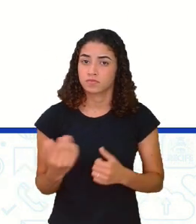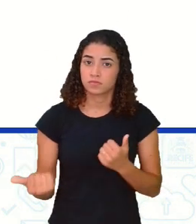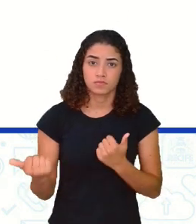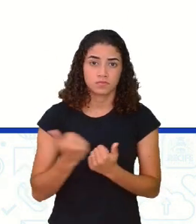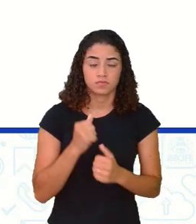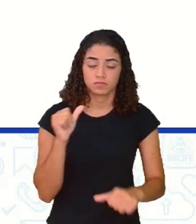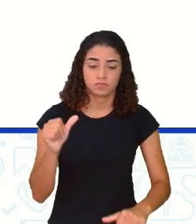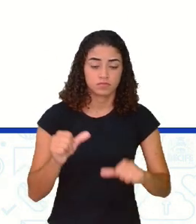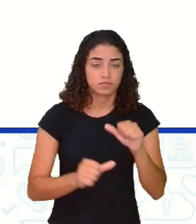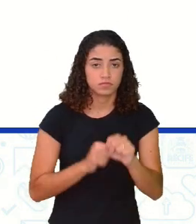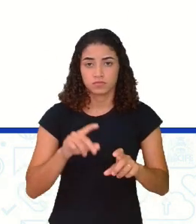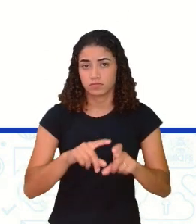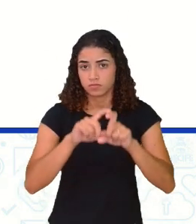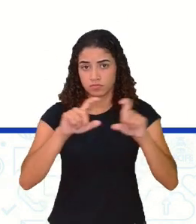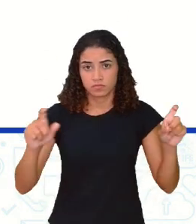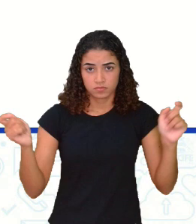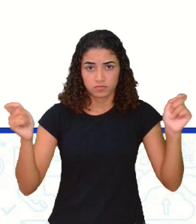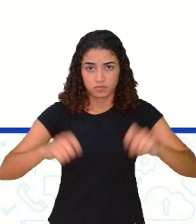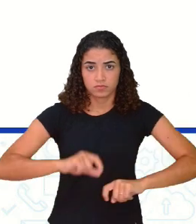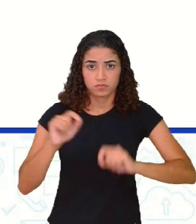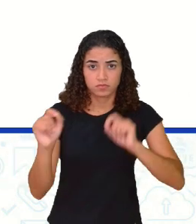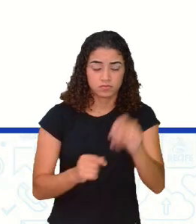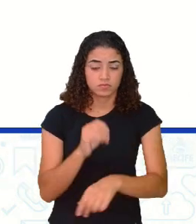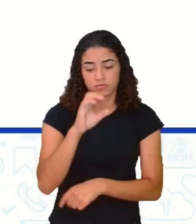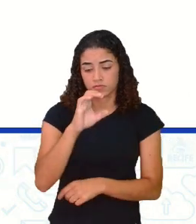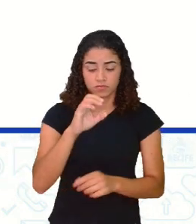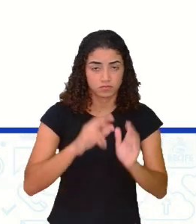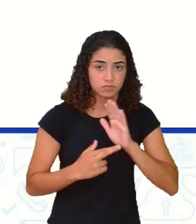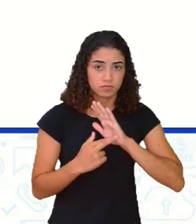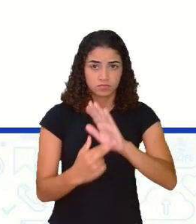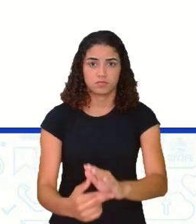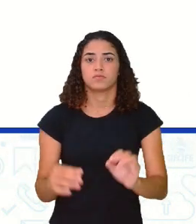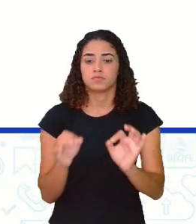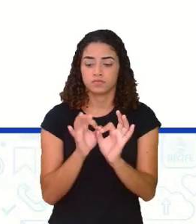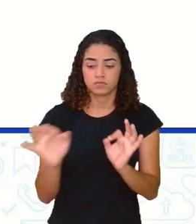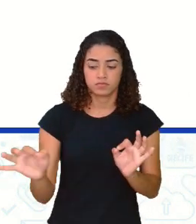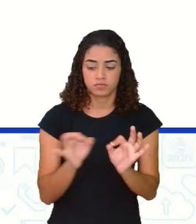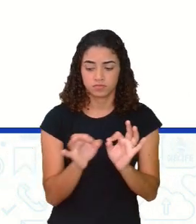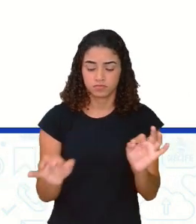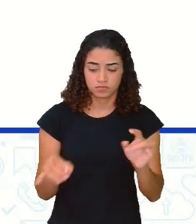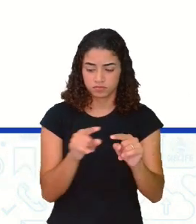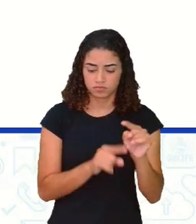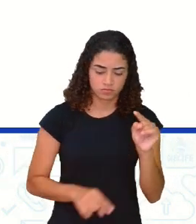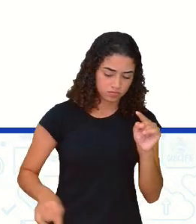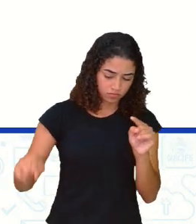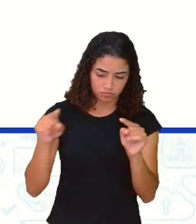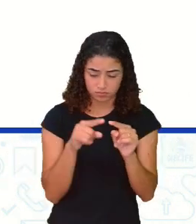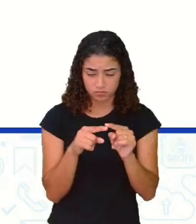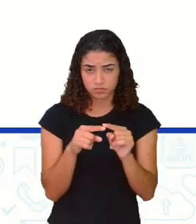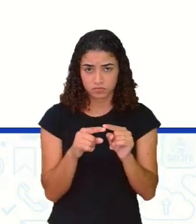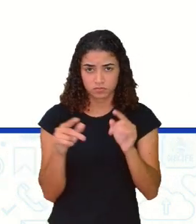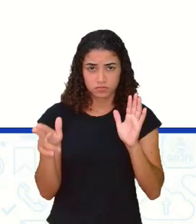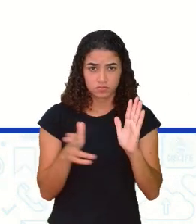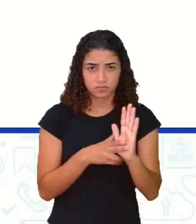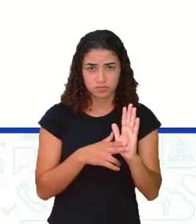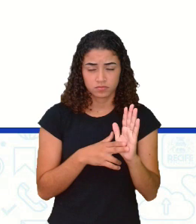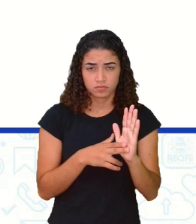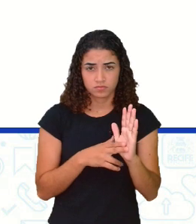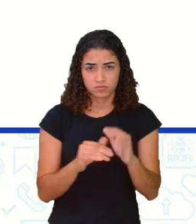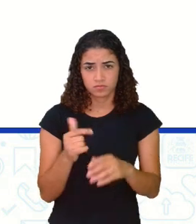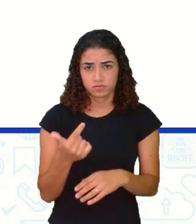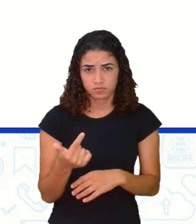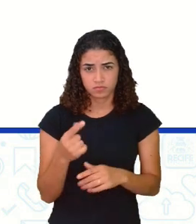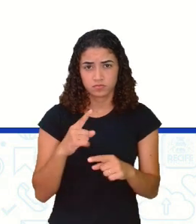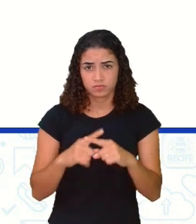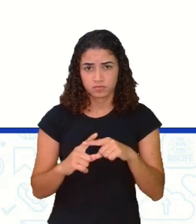Substituindo aqui na fórmula, C, que representa o comprimento da circunferência, igual a